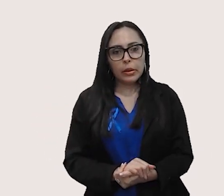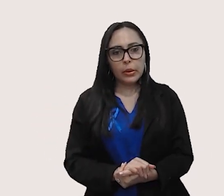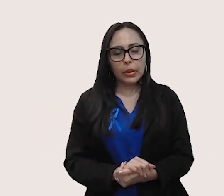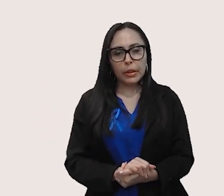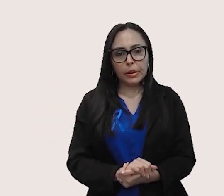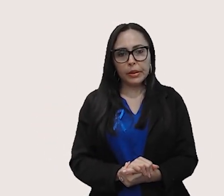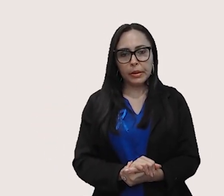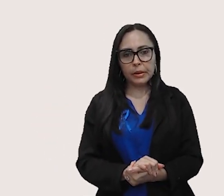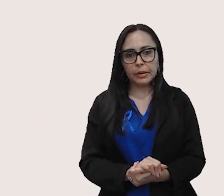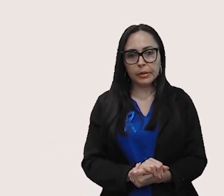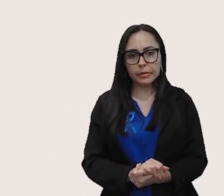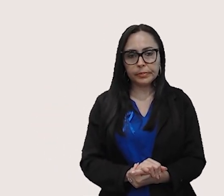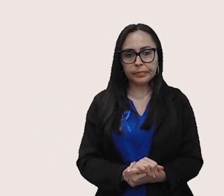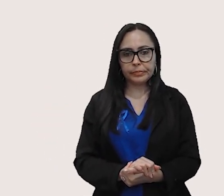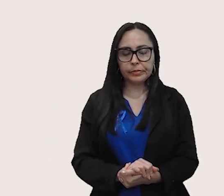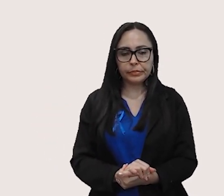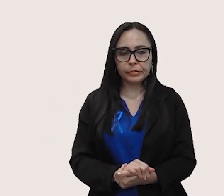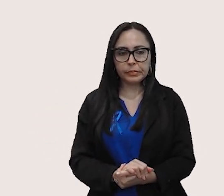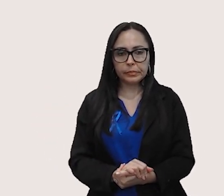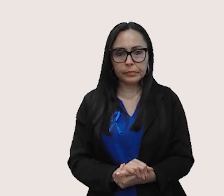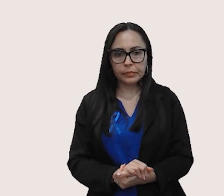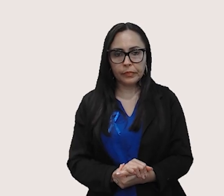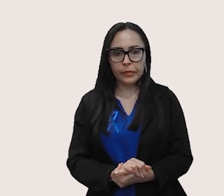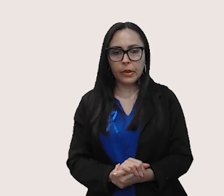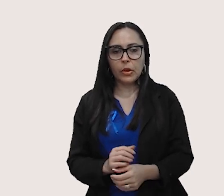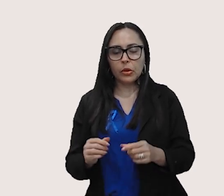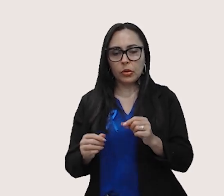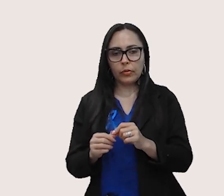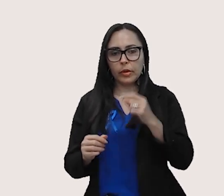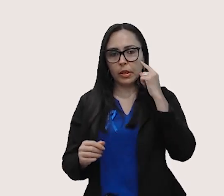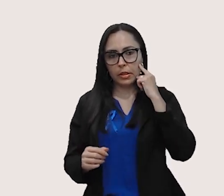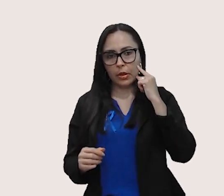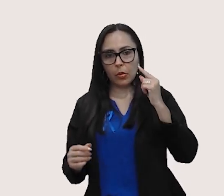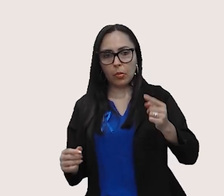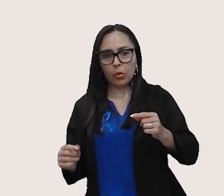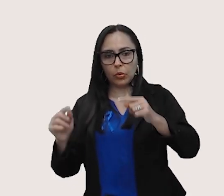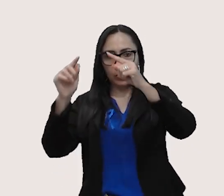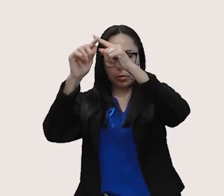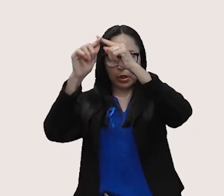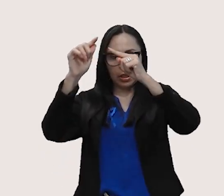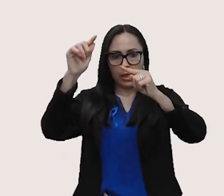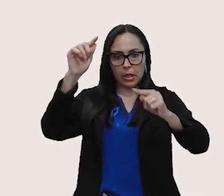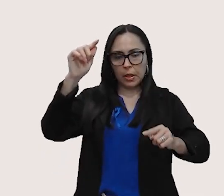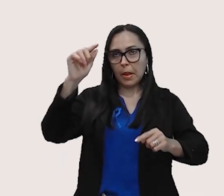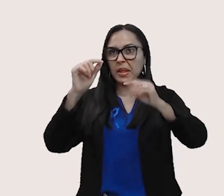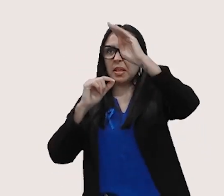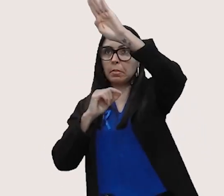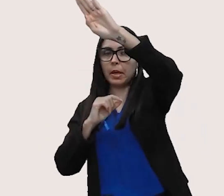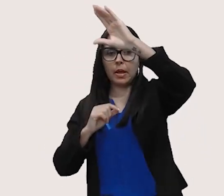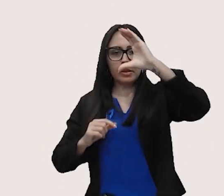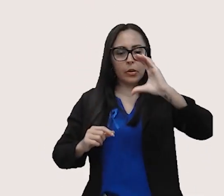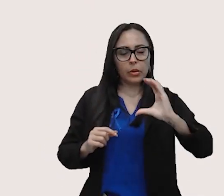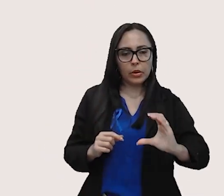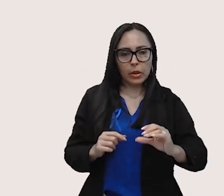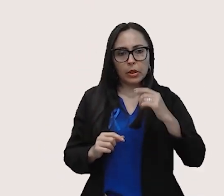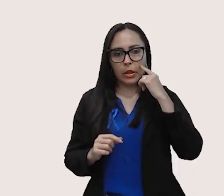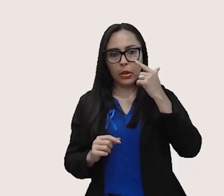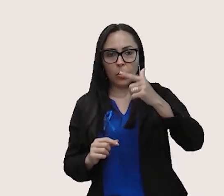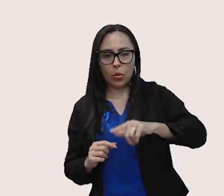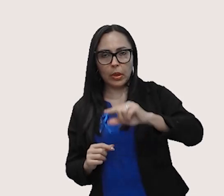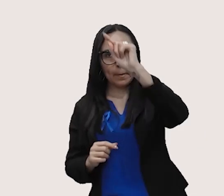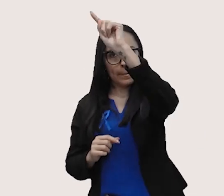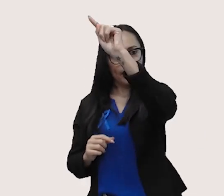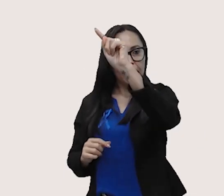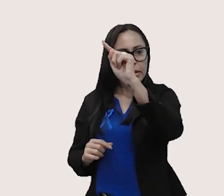vai trazer para mim uma medida. Se eu fizer a medida do ponto B até o ponto C, observe que aqui eu terei uma outra